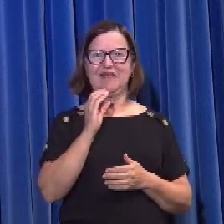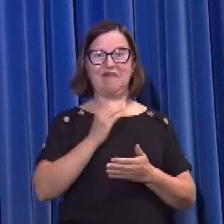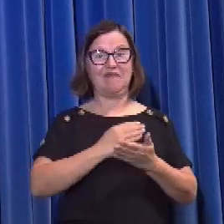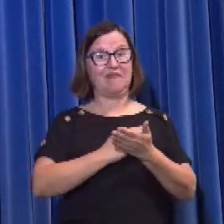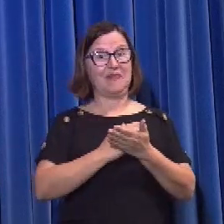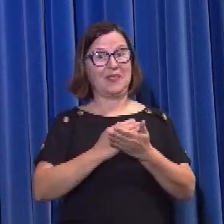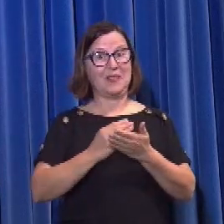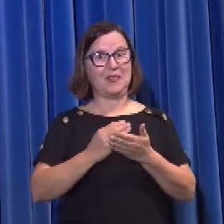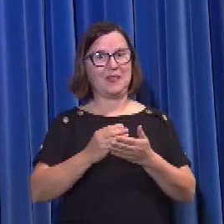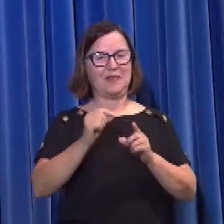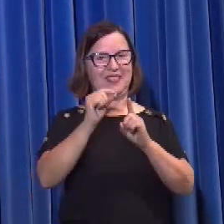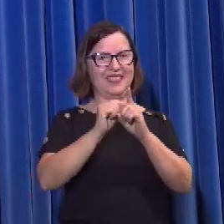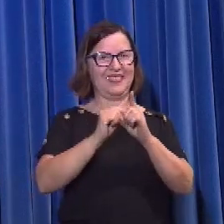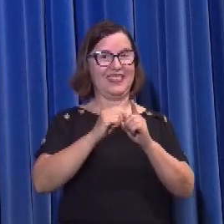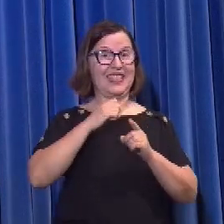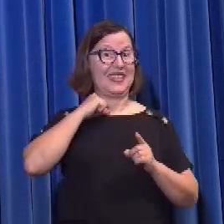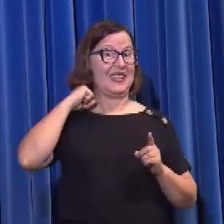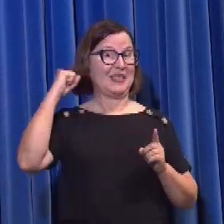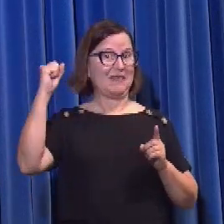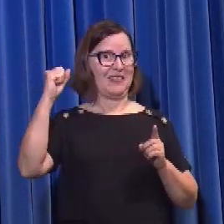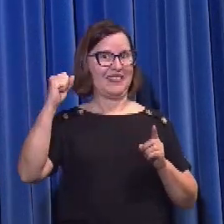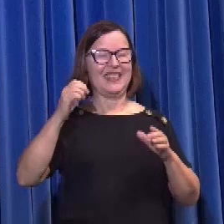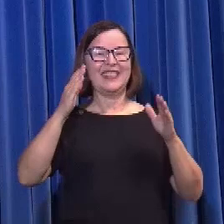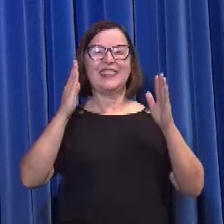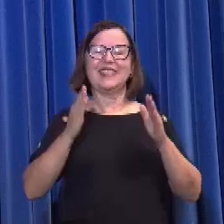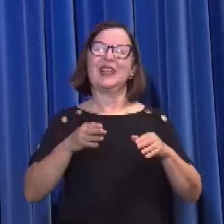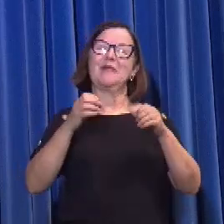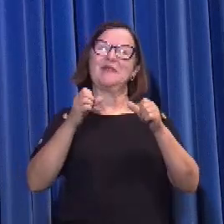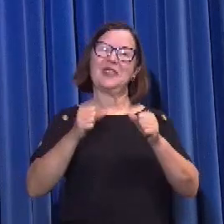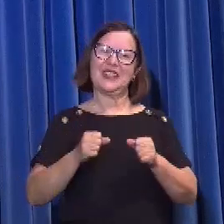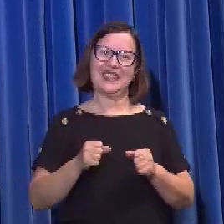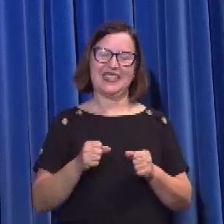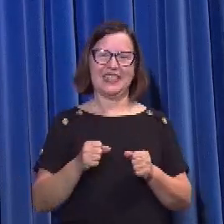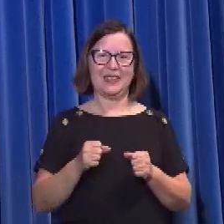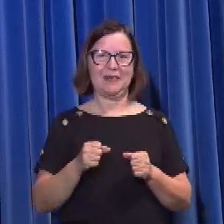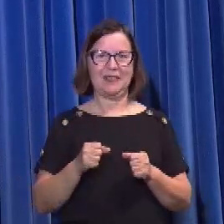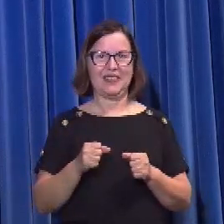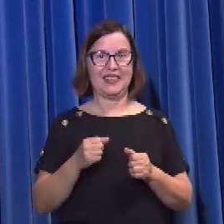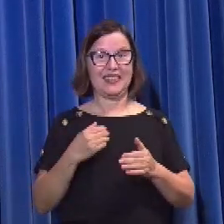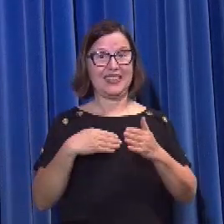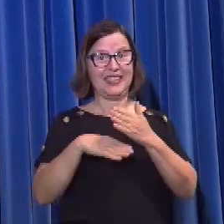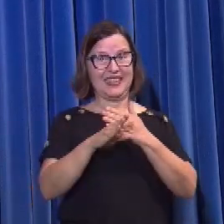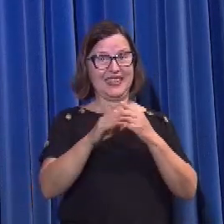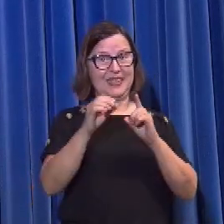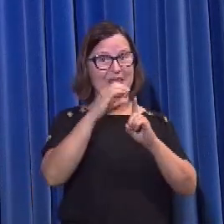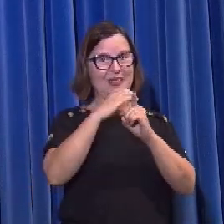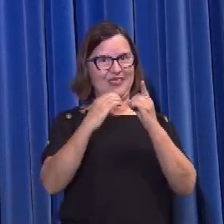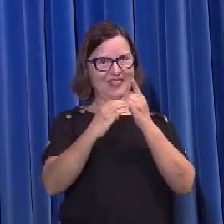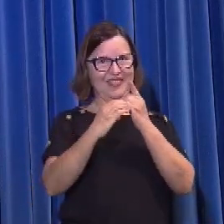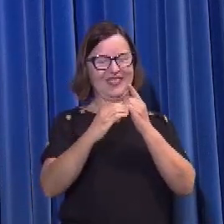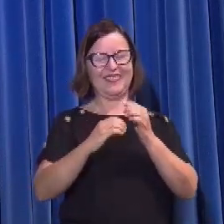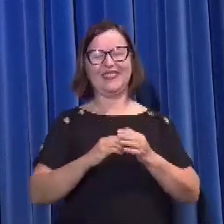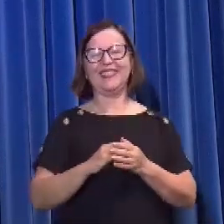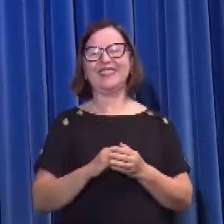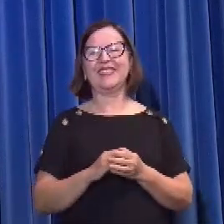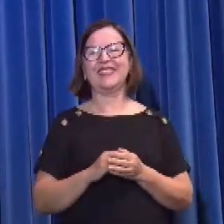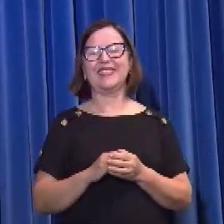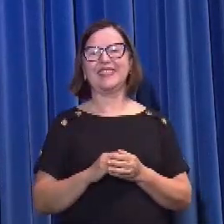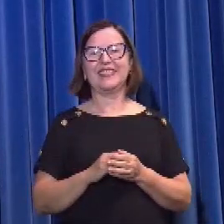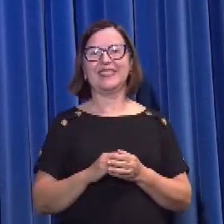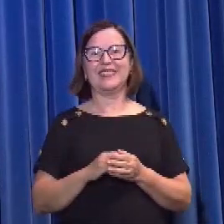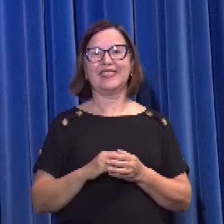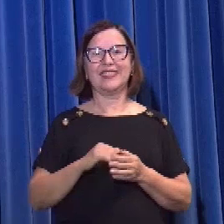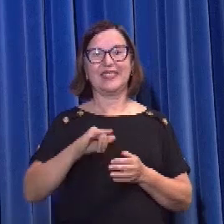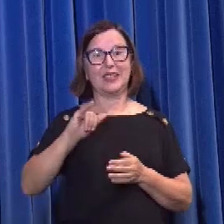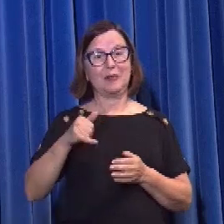abril, nós já possamos estar lá nos reunindo, na nossa casa. E aproveitamos